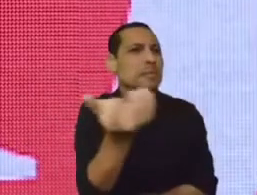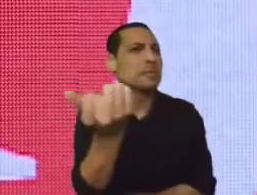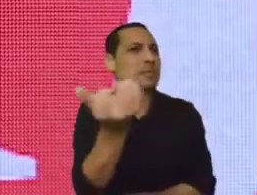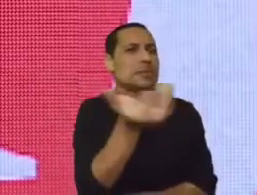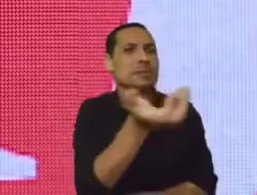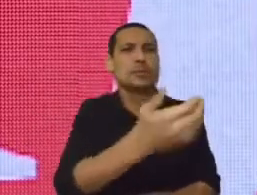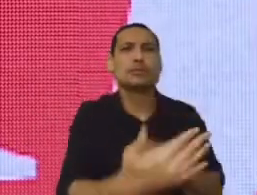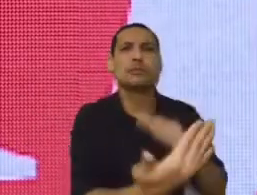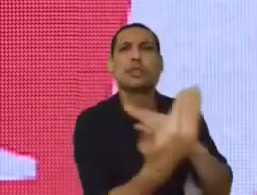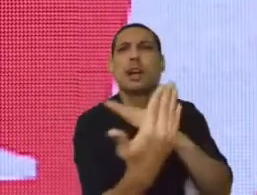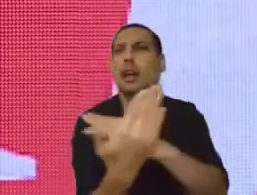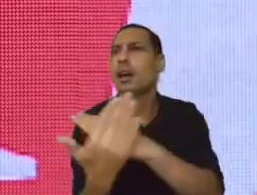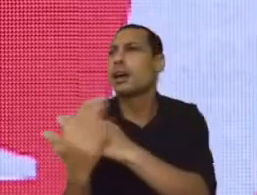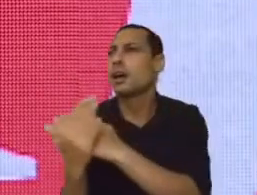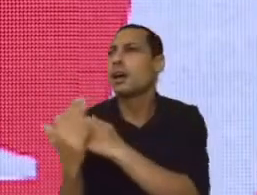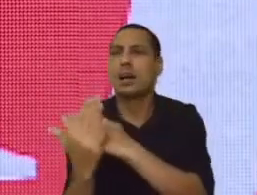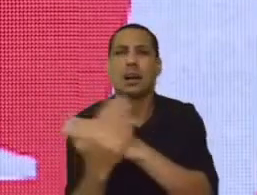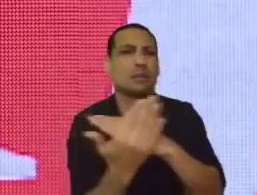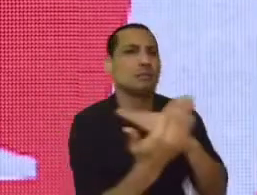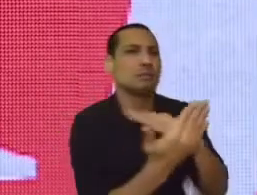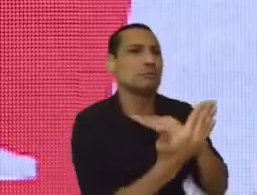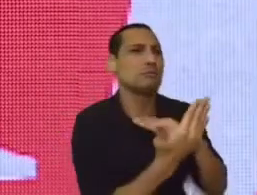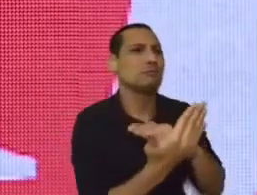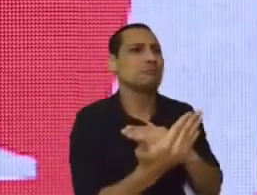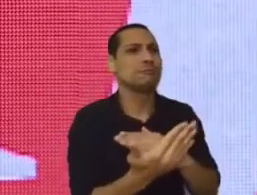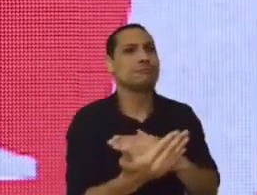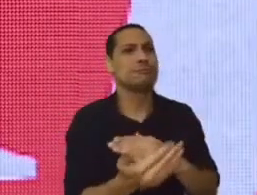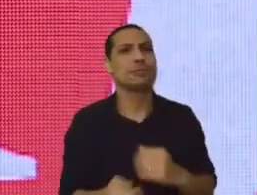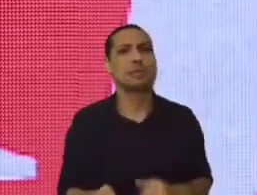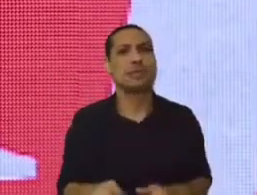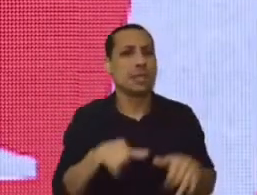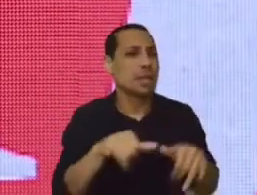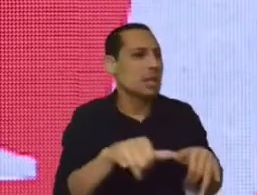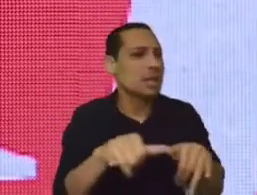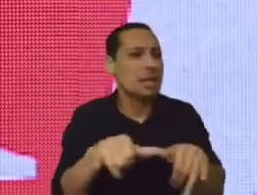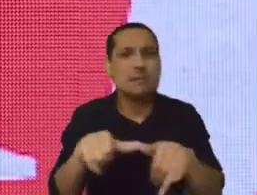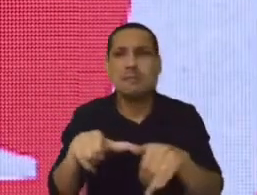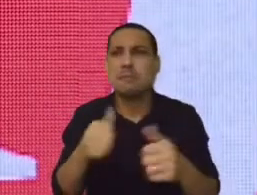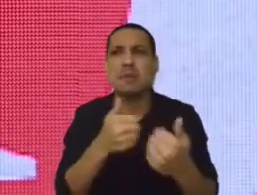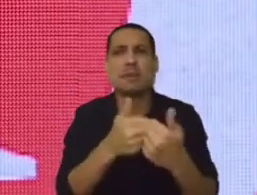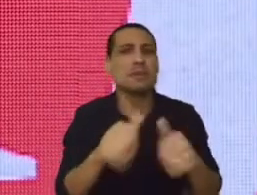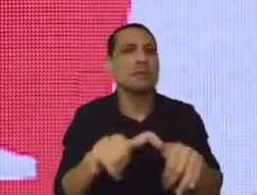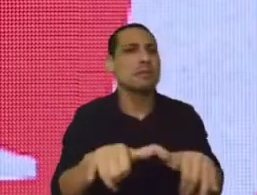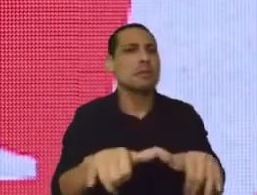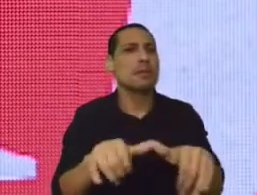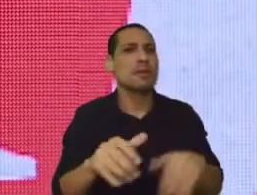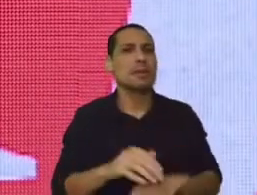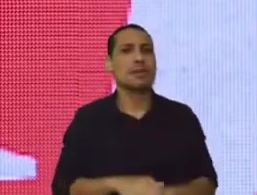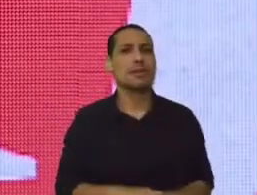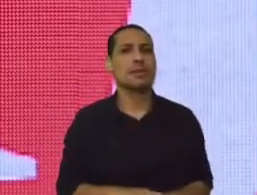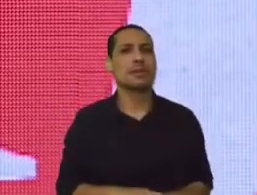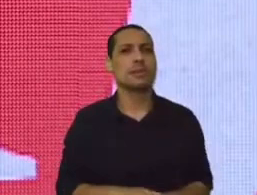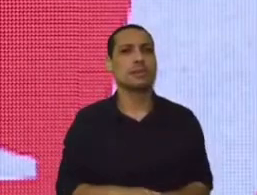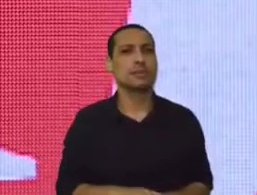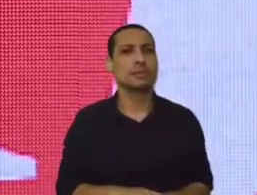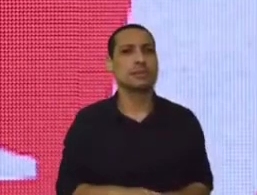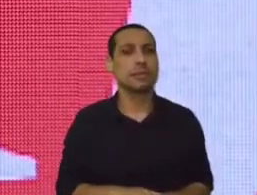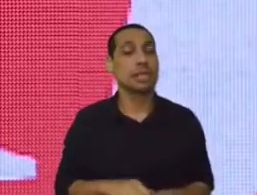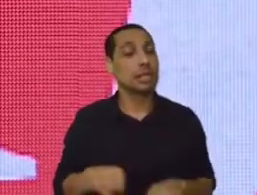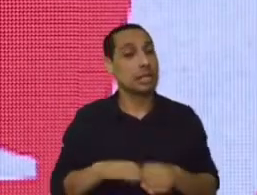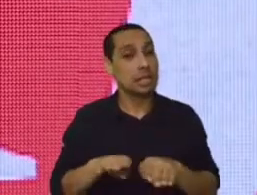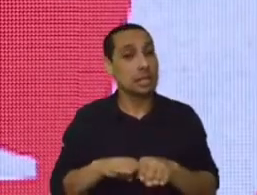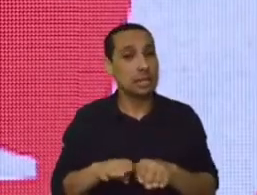supermercados. Um momento é dramático que nós vivemos. E também a situação política. Um governo de extrema-direita, um